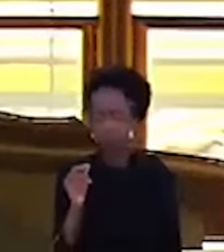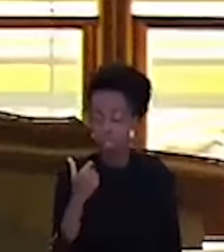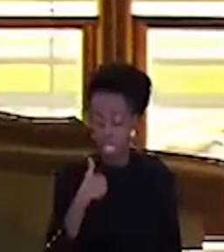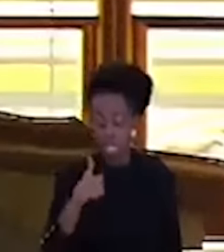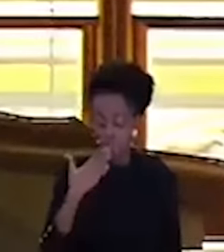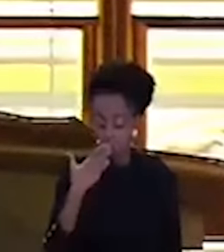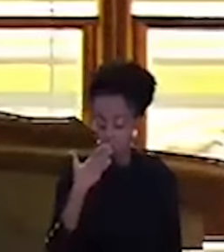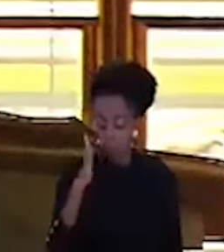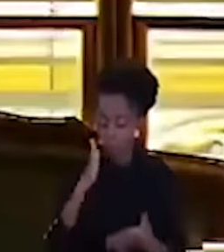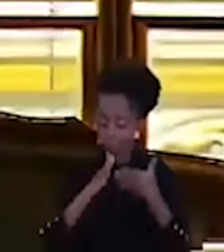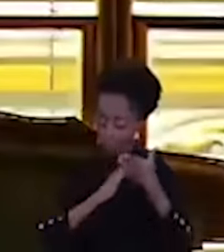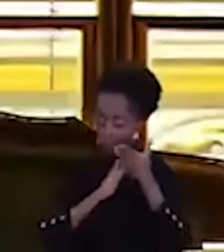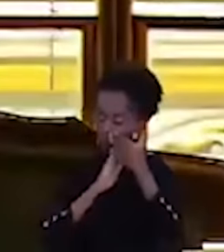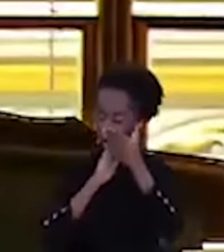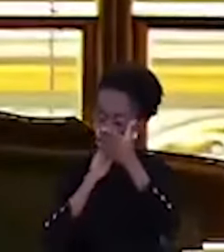ser fiel a ti